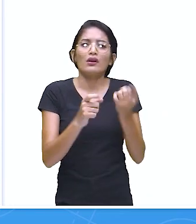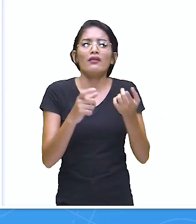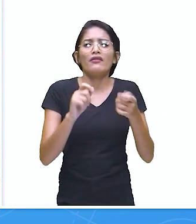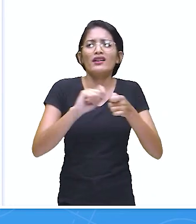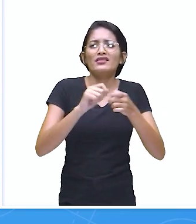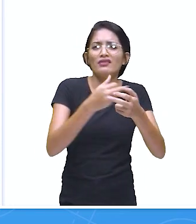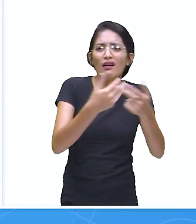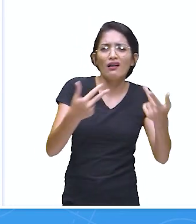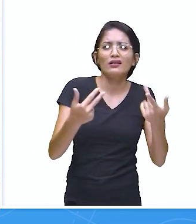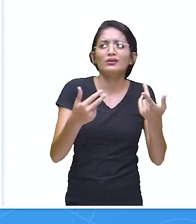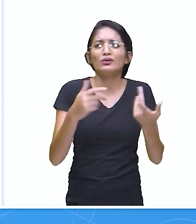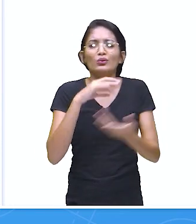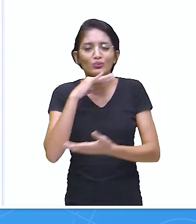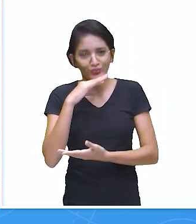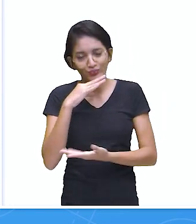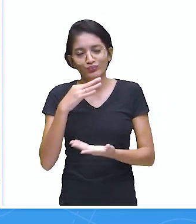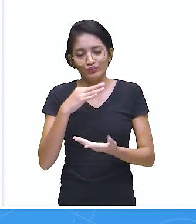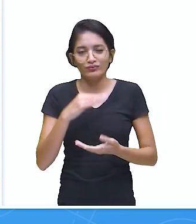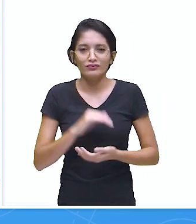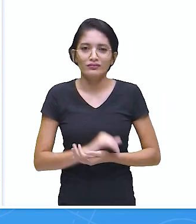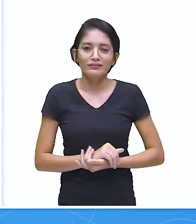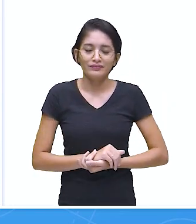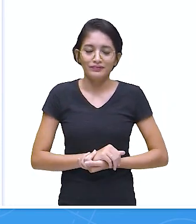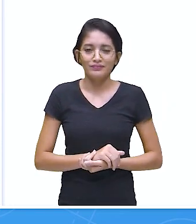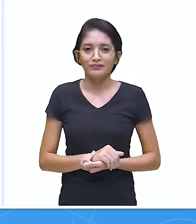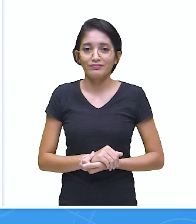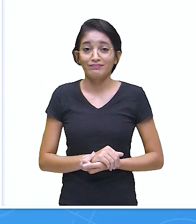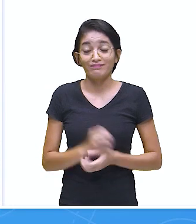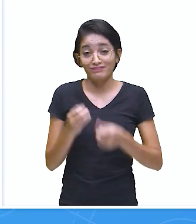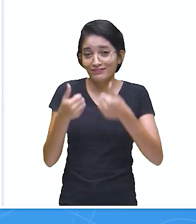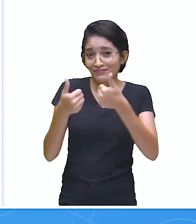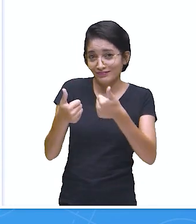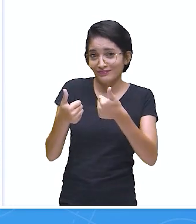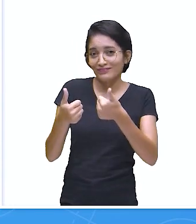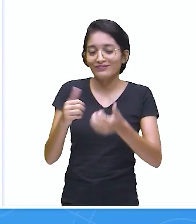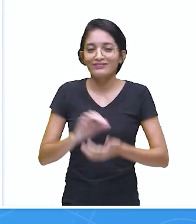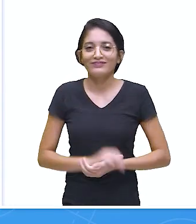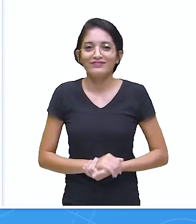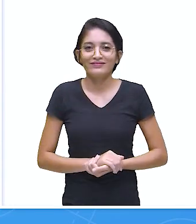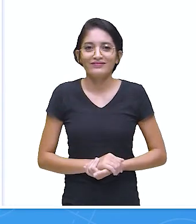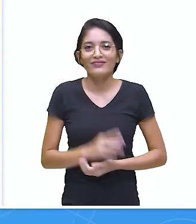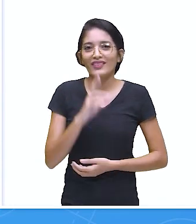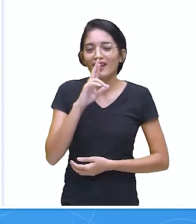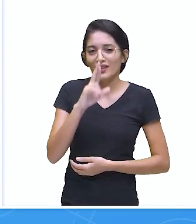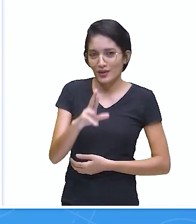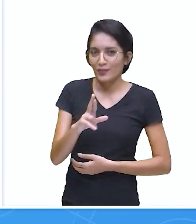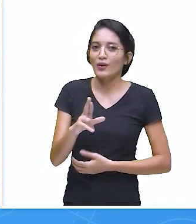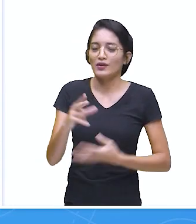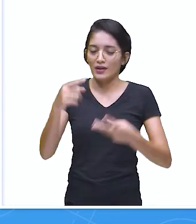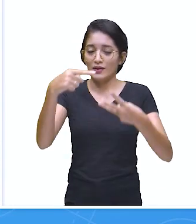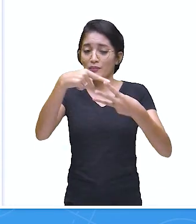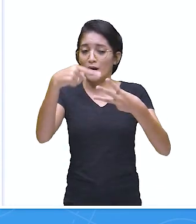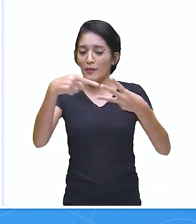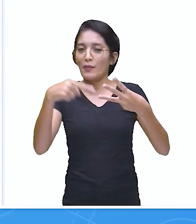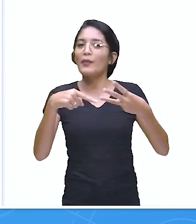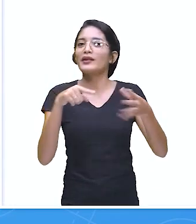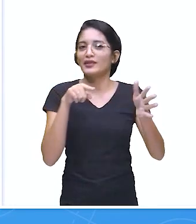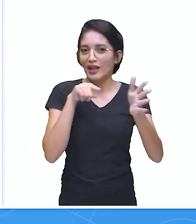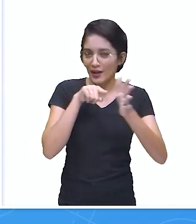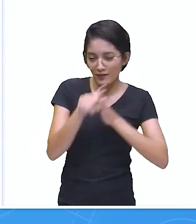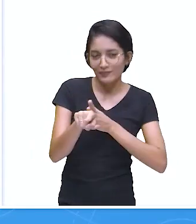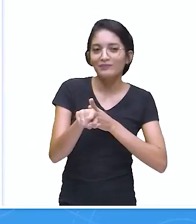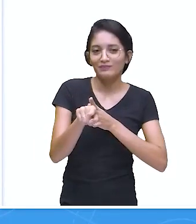Muito bem, muito bem, muito bem. Olha só, bacana. Então, respondemos aí as questões, 3